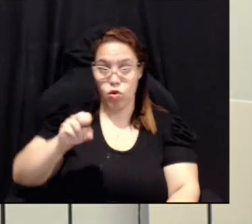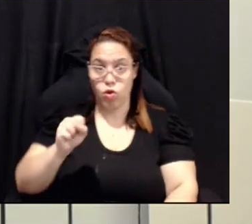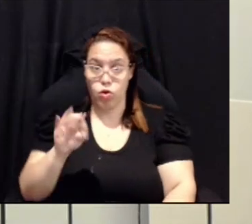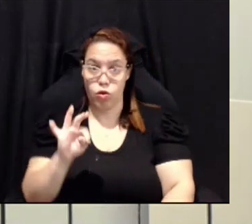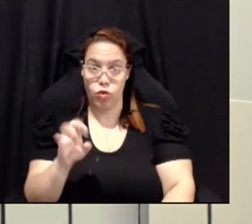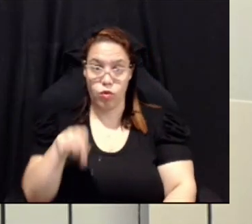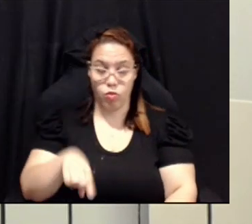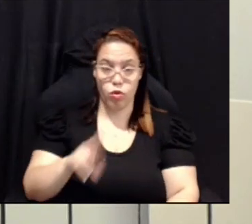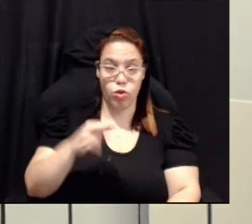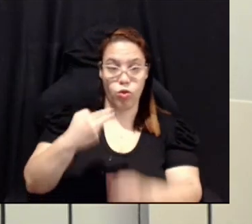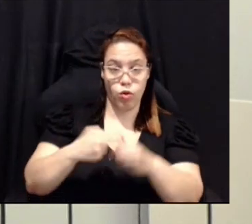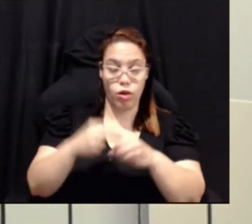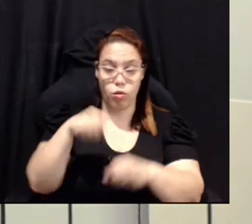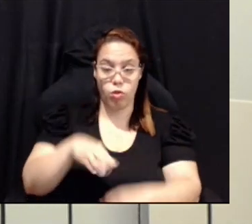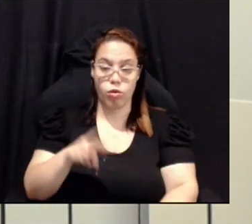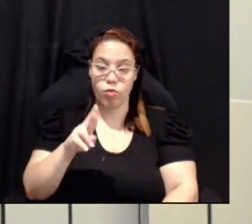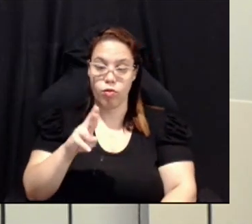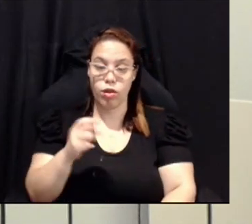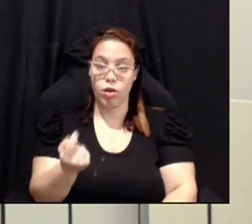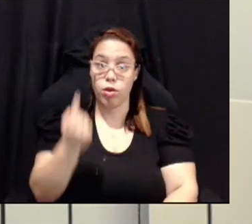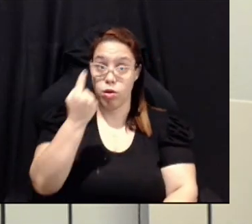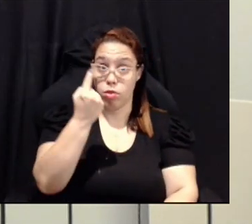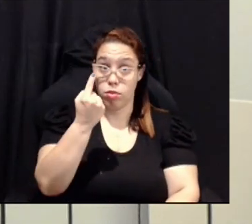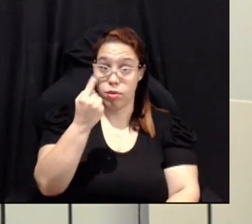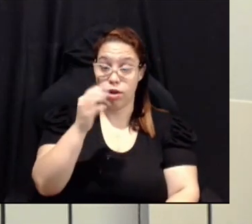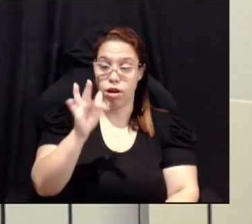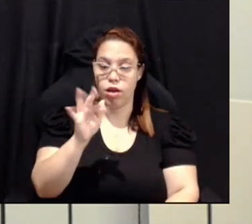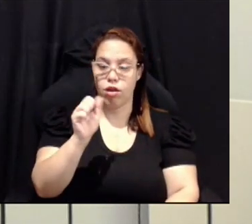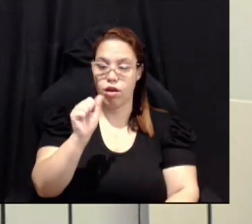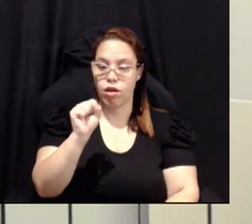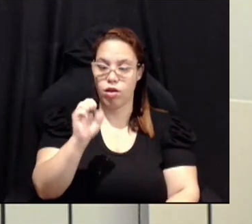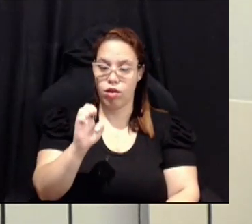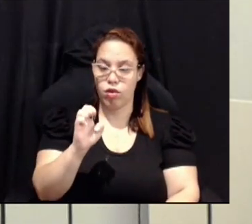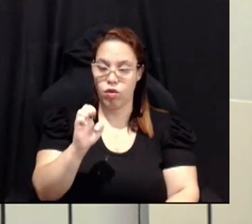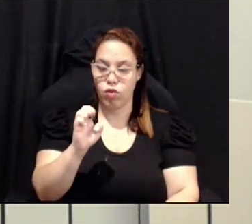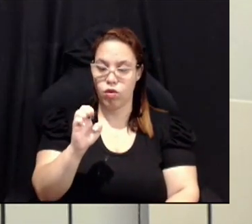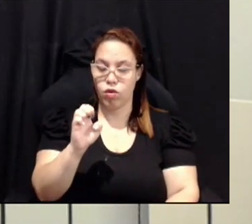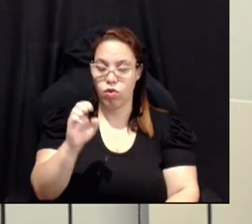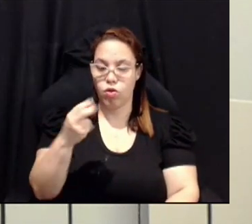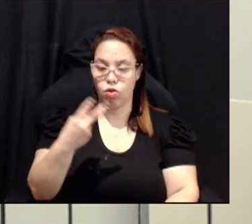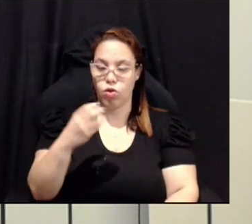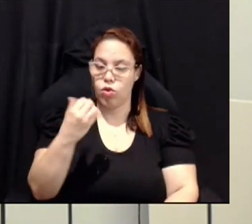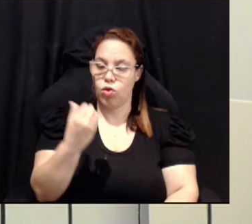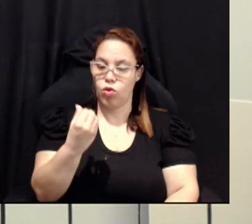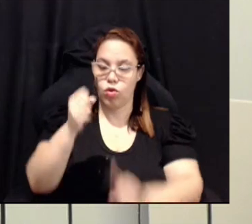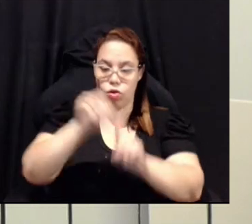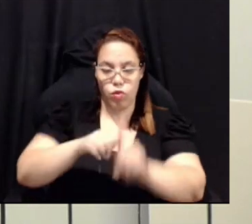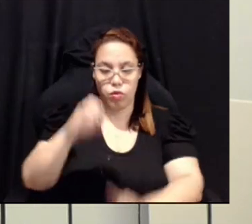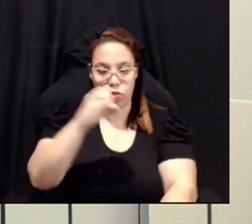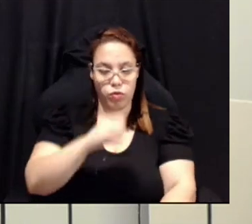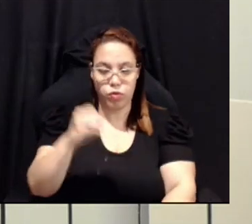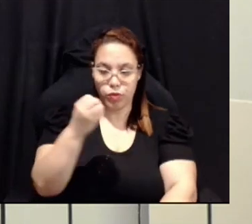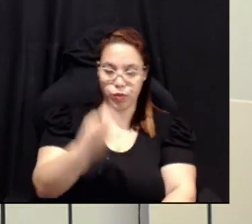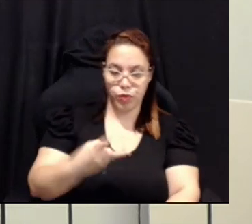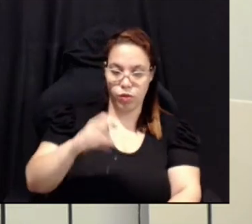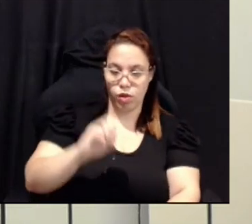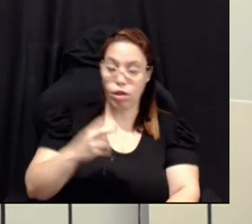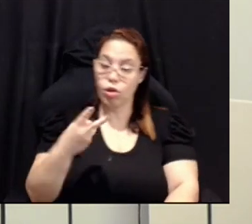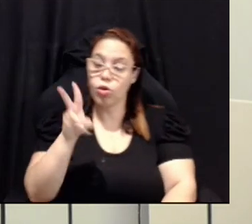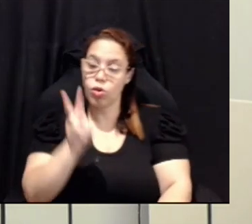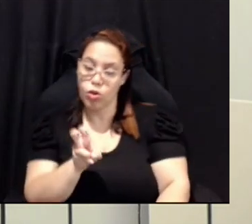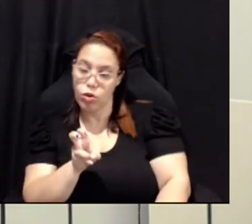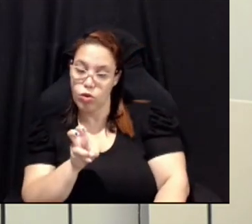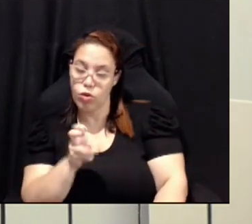www.convest.unicamp.br. Primeira fase, hein, vai ser realizada no dia 26 de outubro de 2025 e a